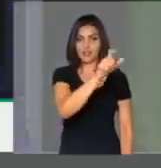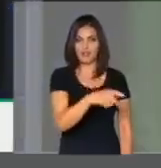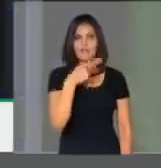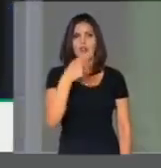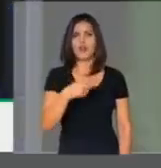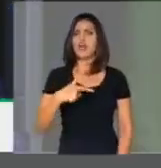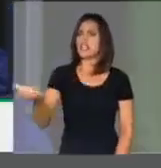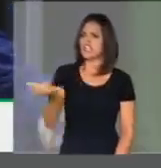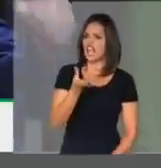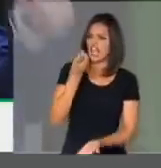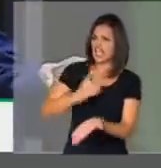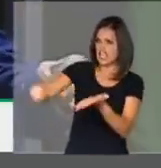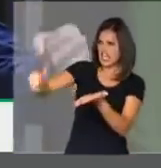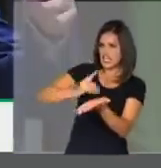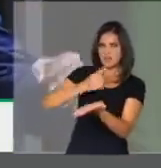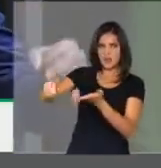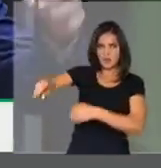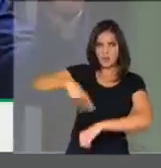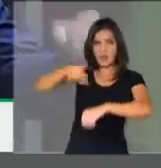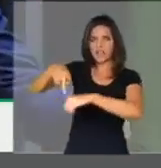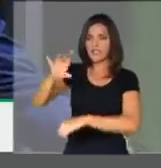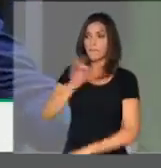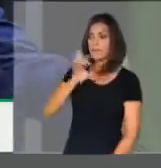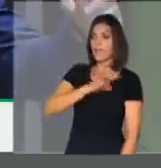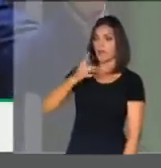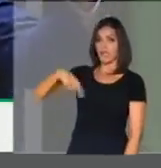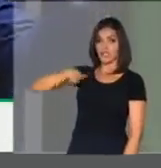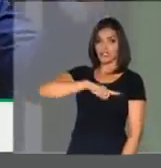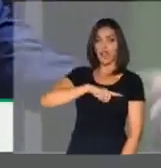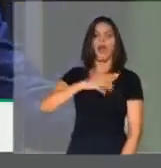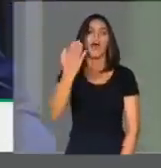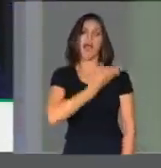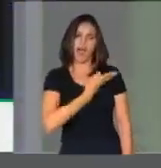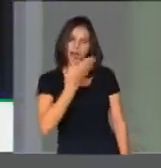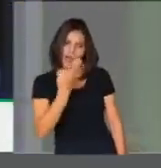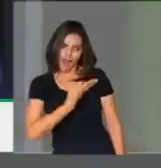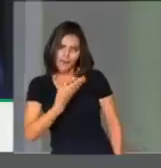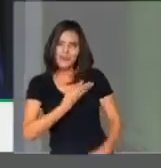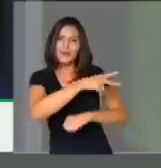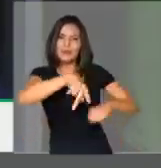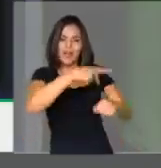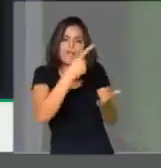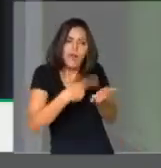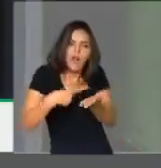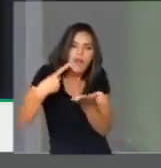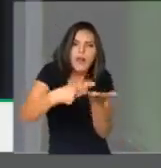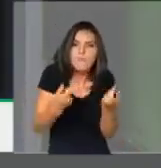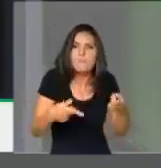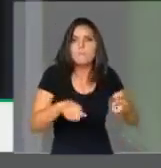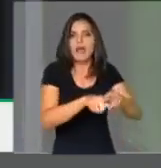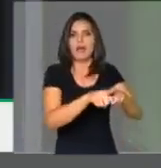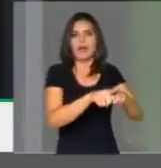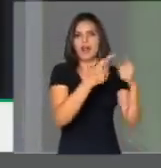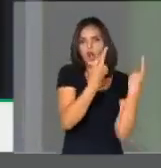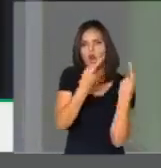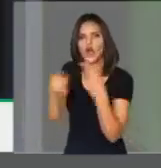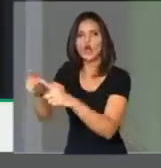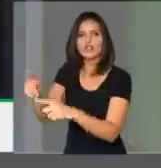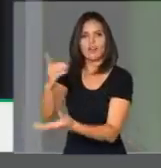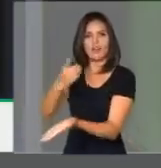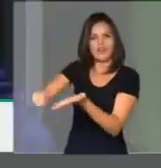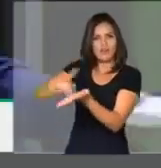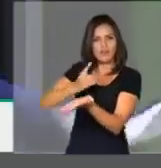temam e amigos que façam parceria conosco, utilizando esse como um dos